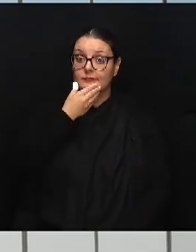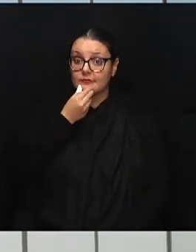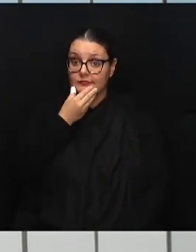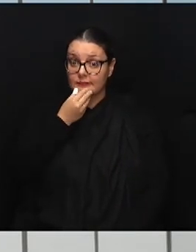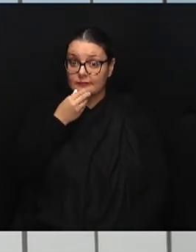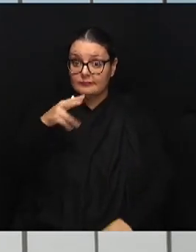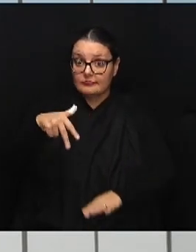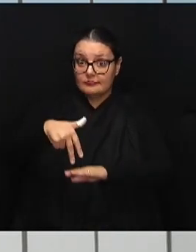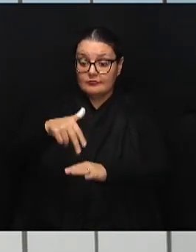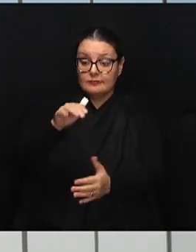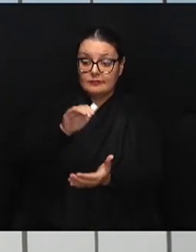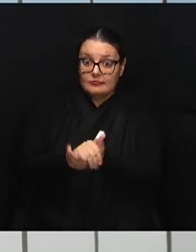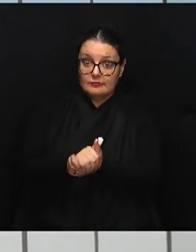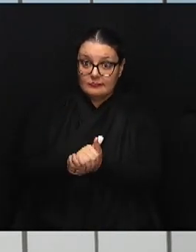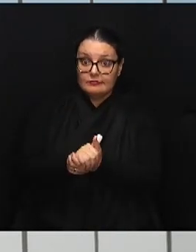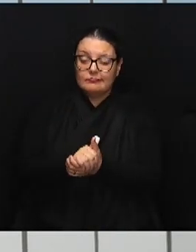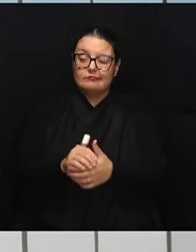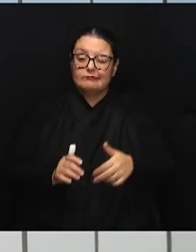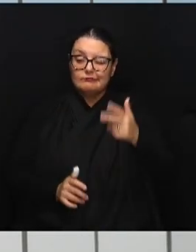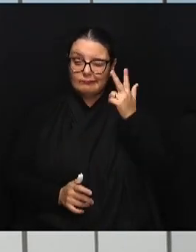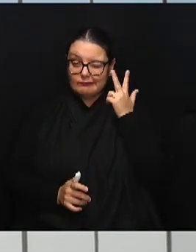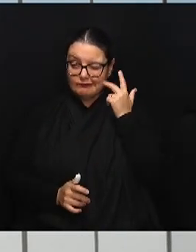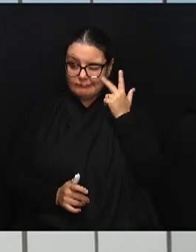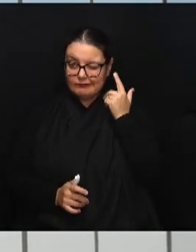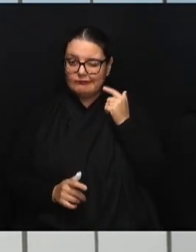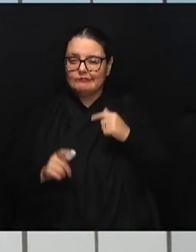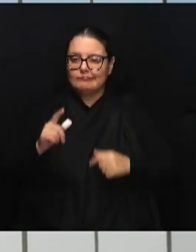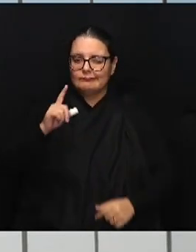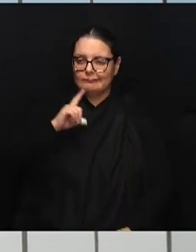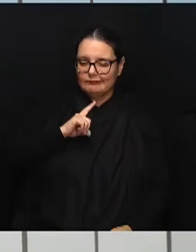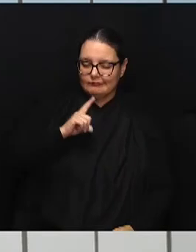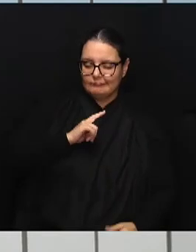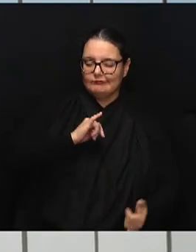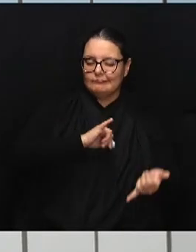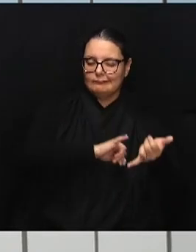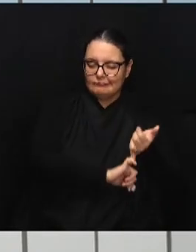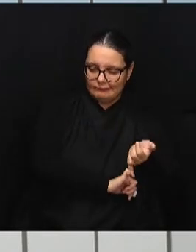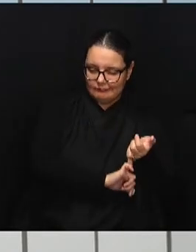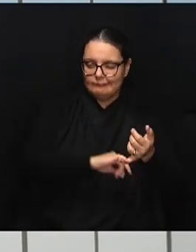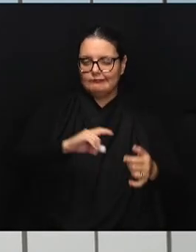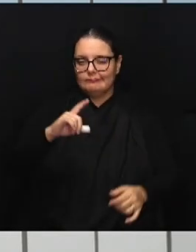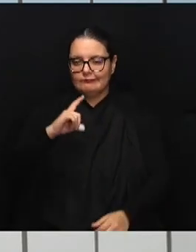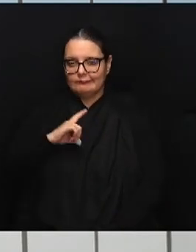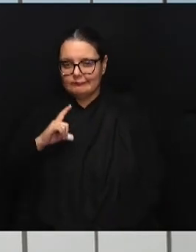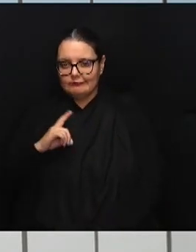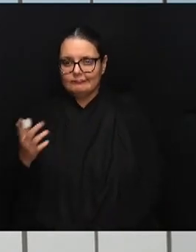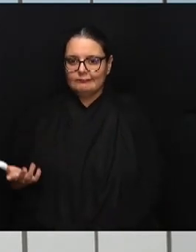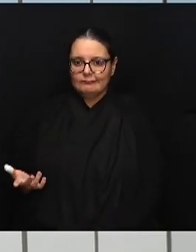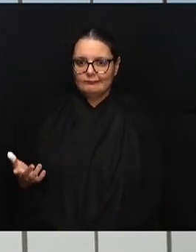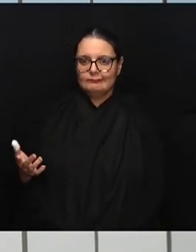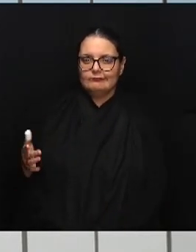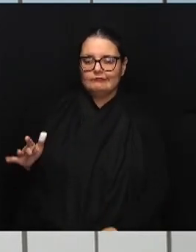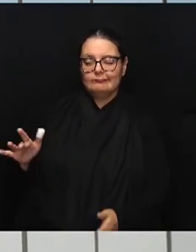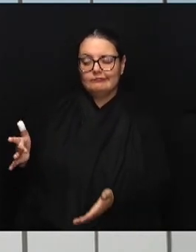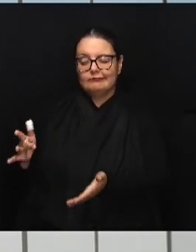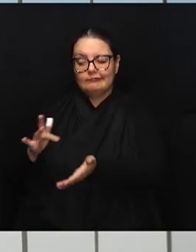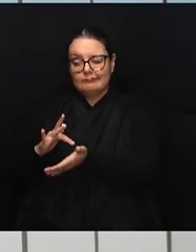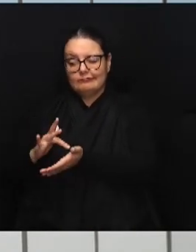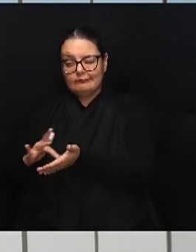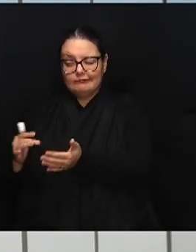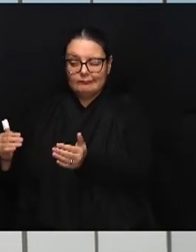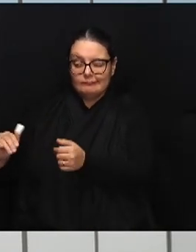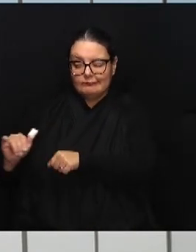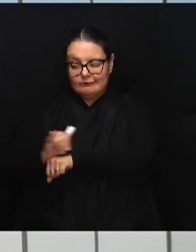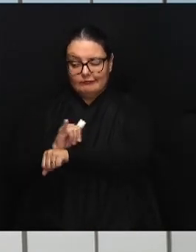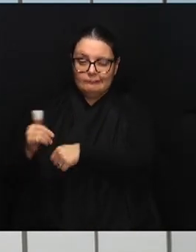que está casado, mas geralmente, né, tem as suas escapadas, Exato. Tem a sua amante. Então para o homem está